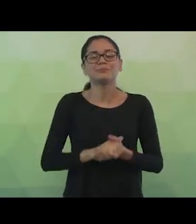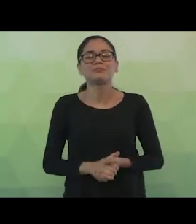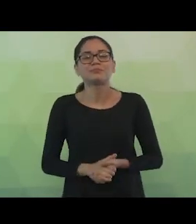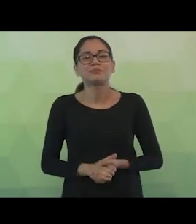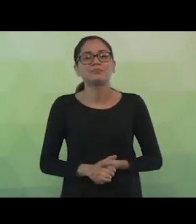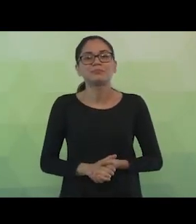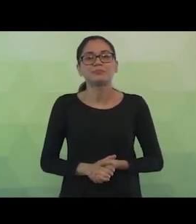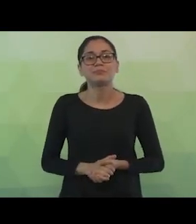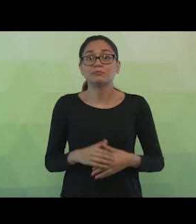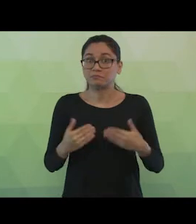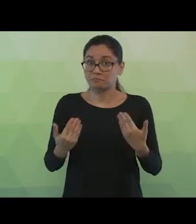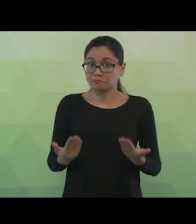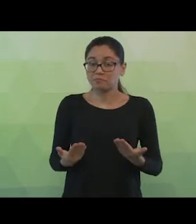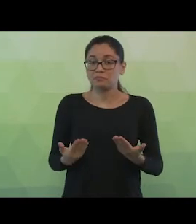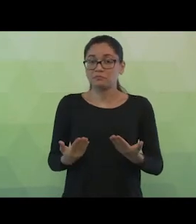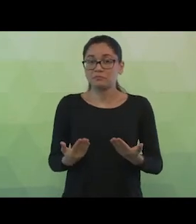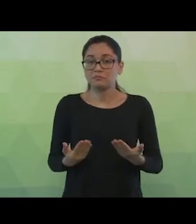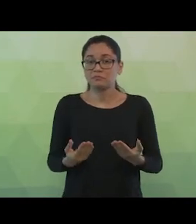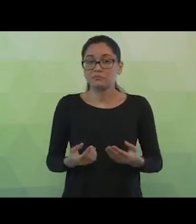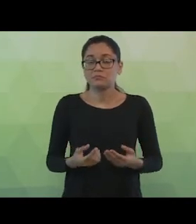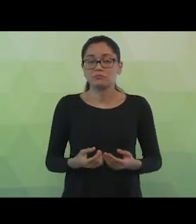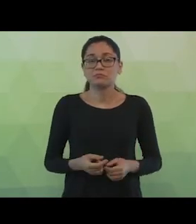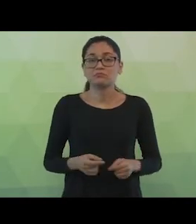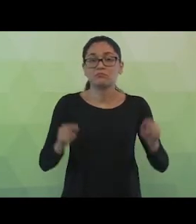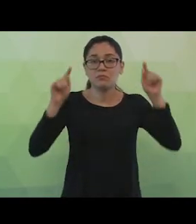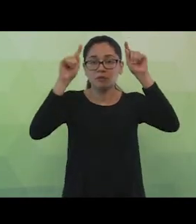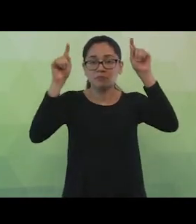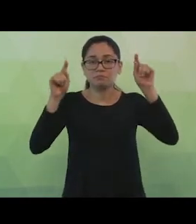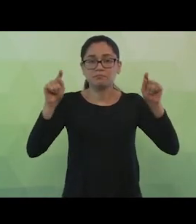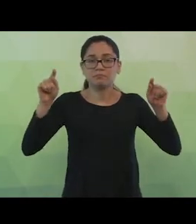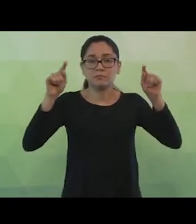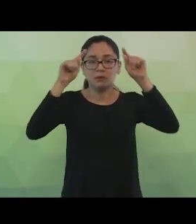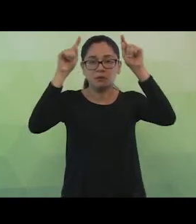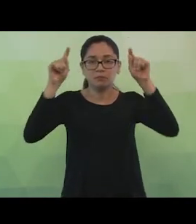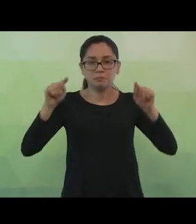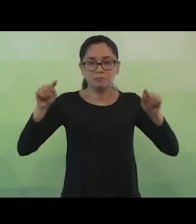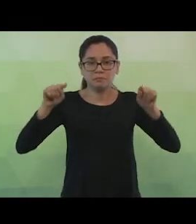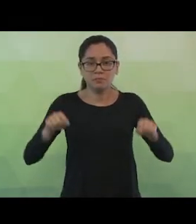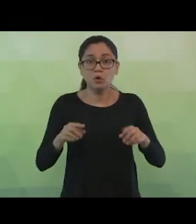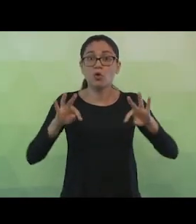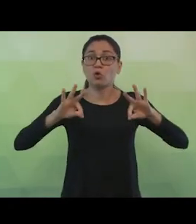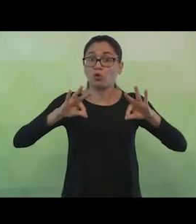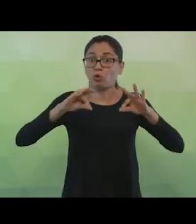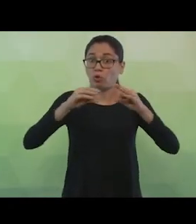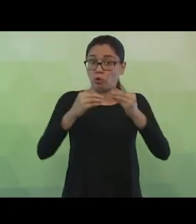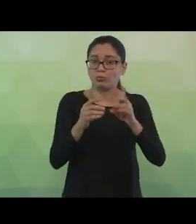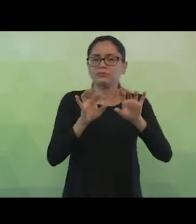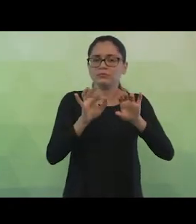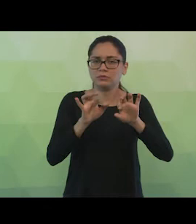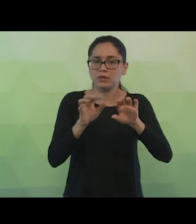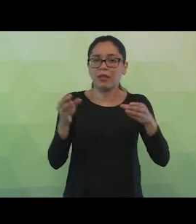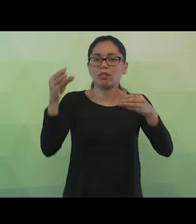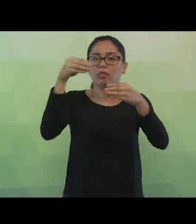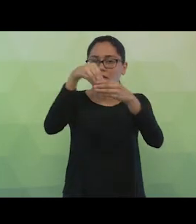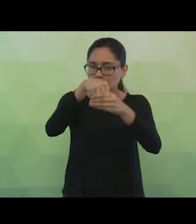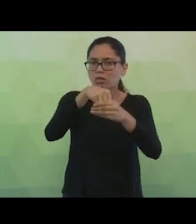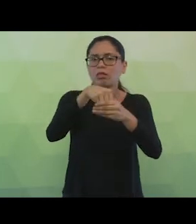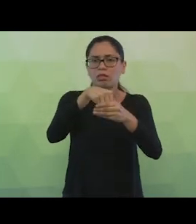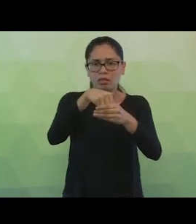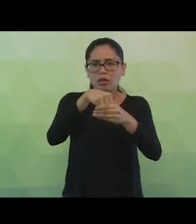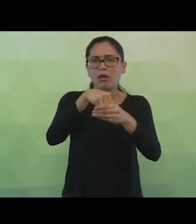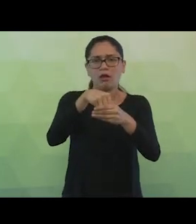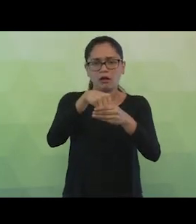Então, vamos colocar abre chaves, fecha chaves e tudo o que a gente for digitar vai ficar